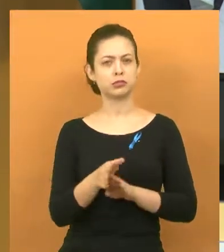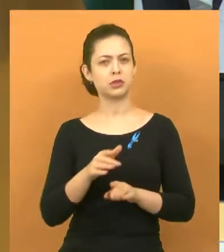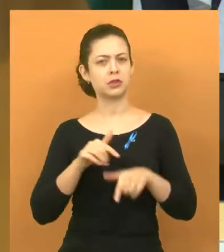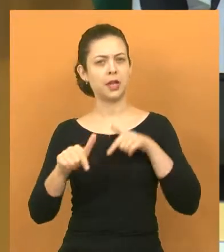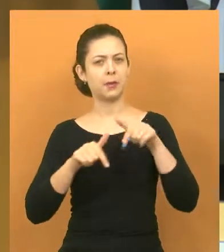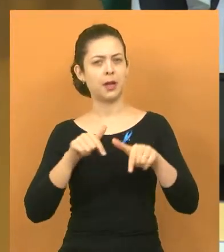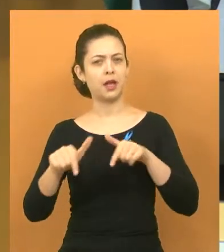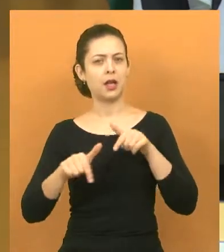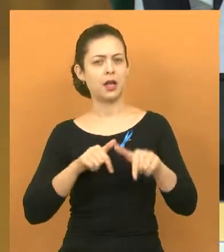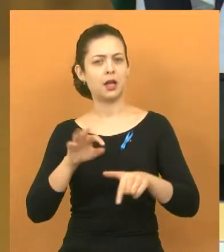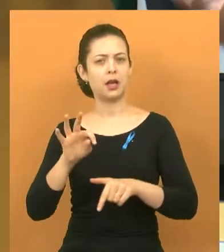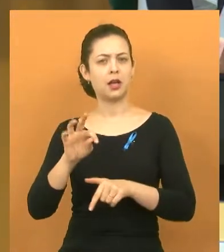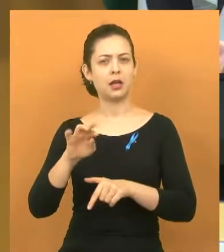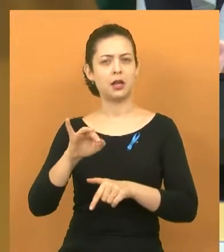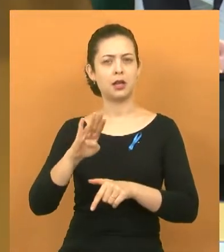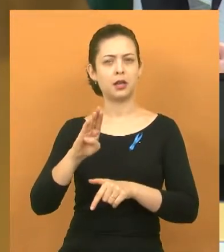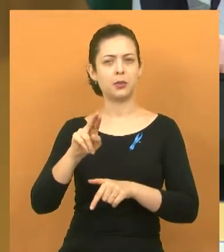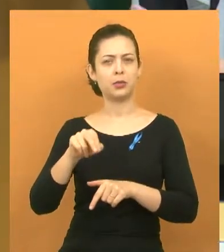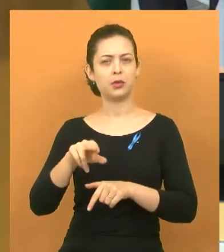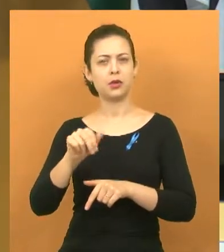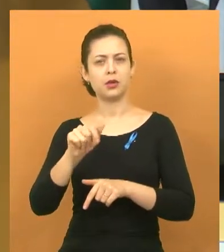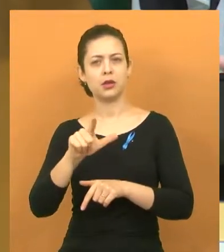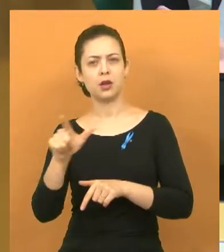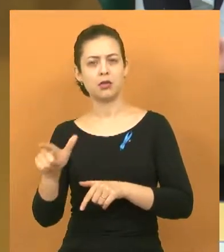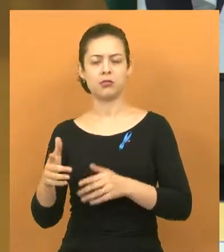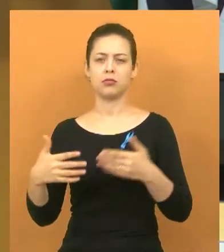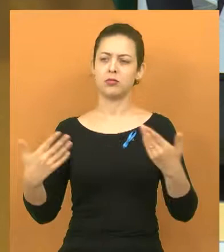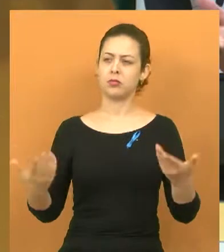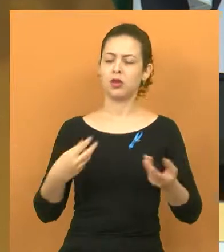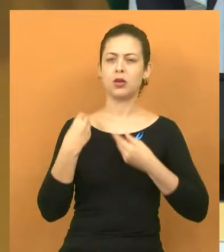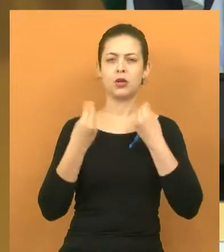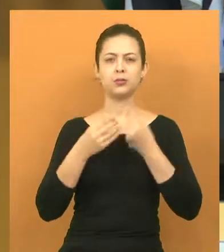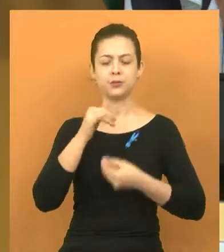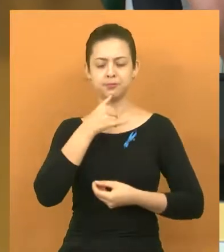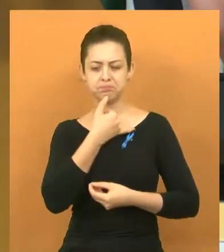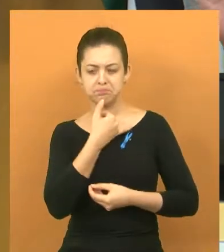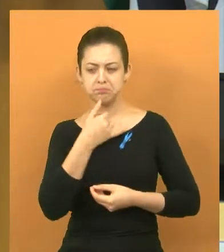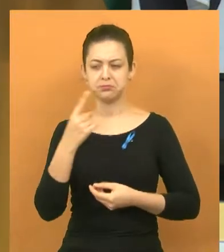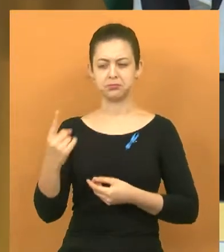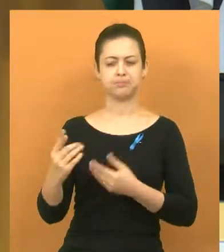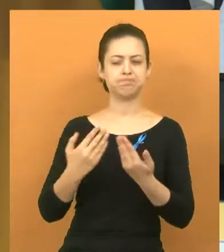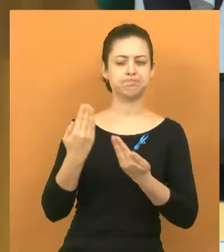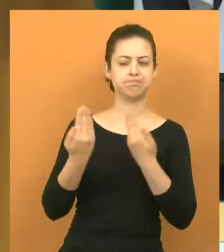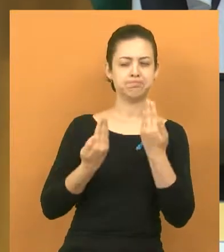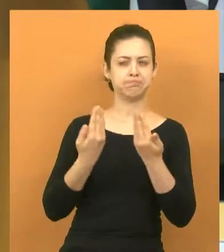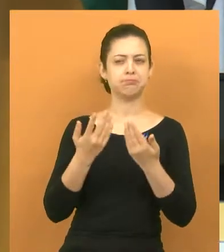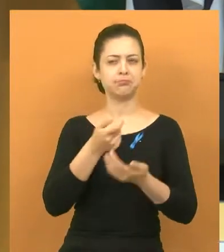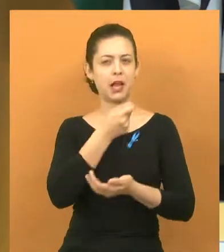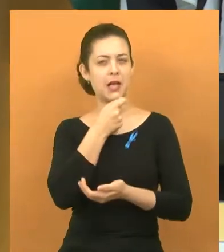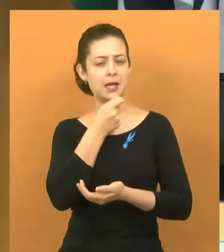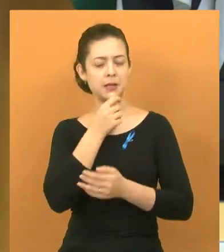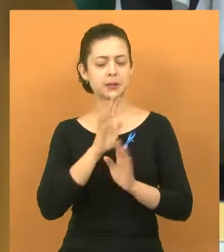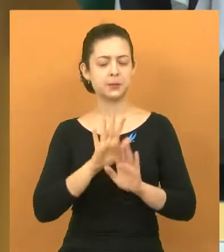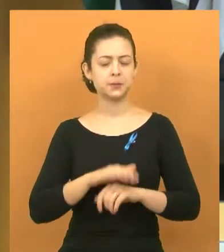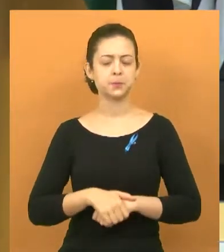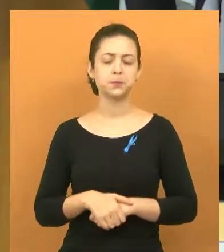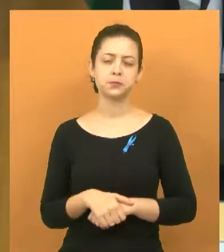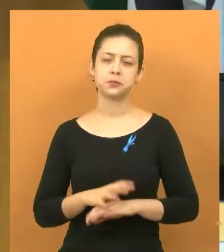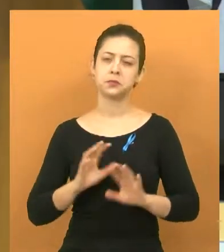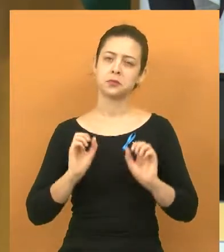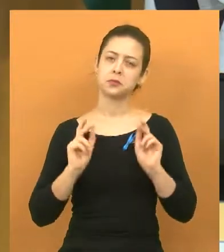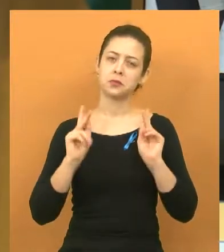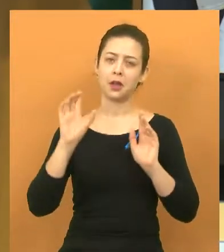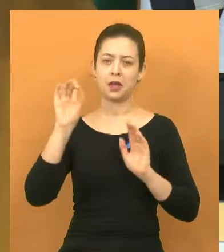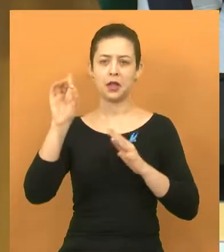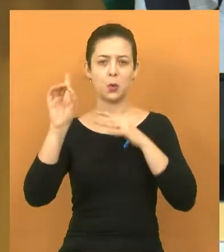de Contas. Para a gente é uma tristeza, né, porque, afinal de contas, é uma pessoa que está sob suspeita. Mas aí, como se diz, né,